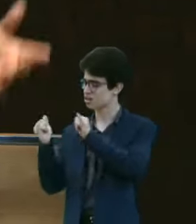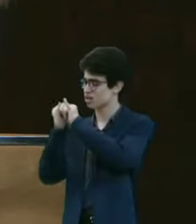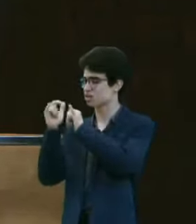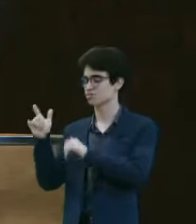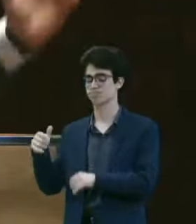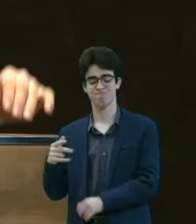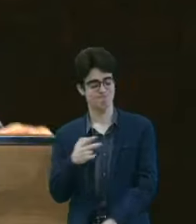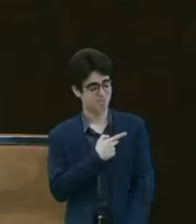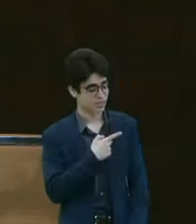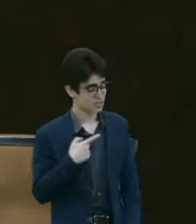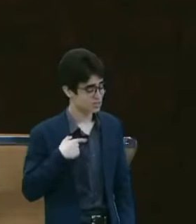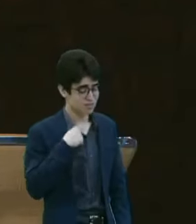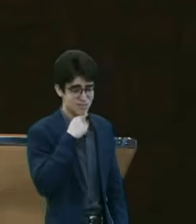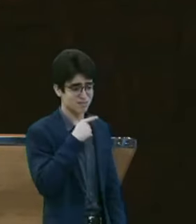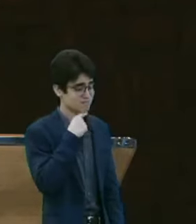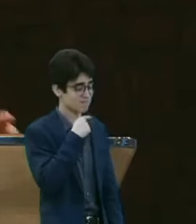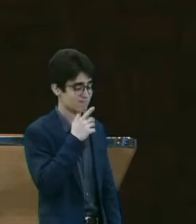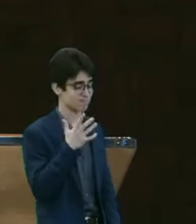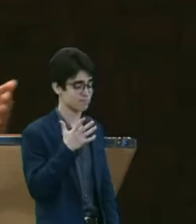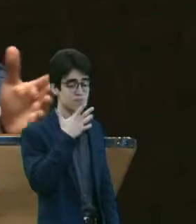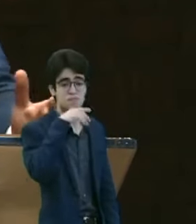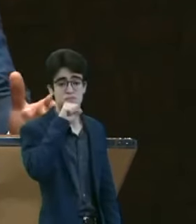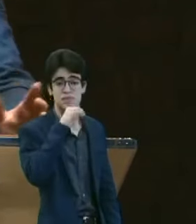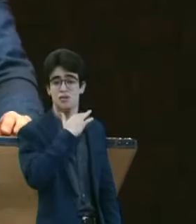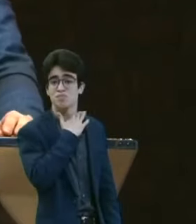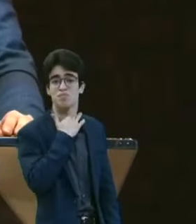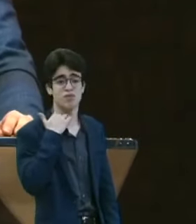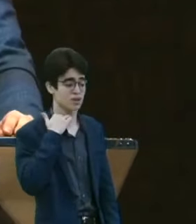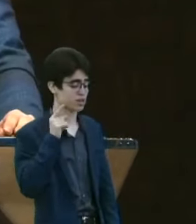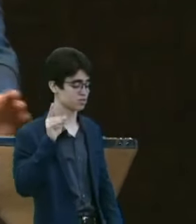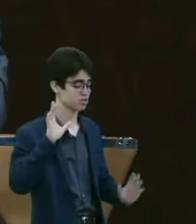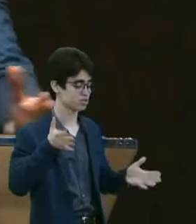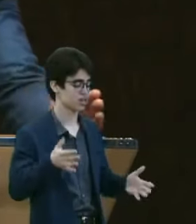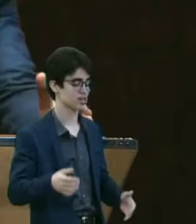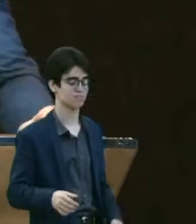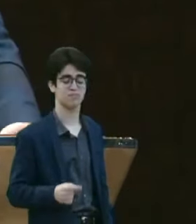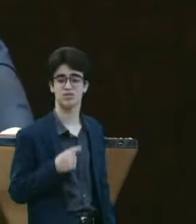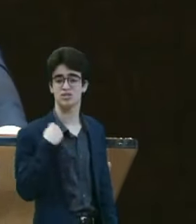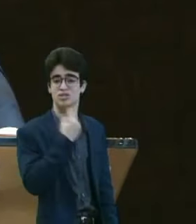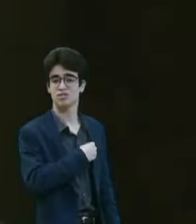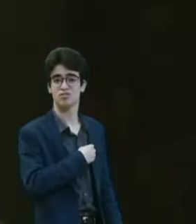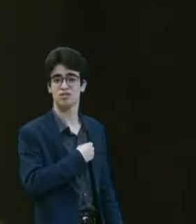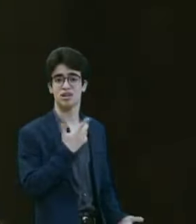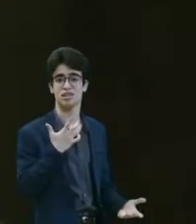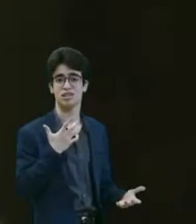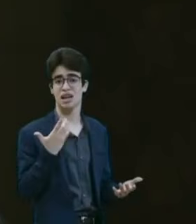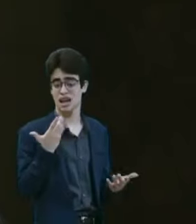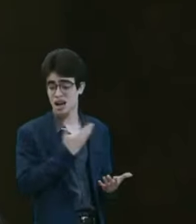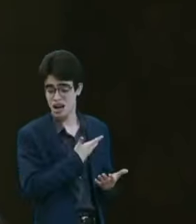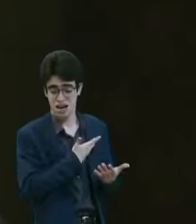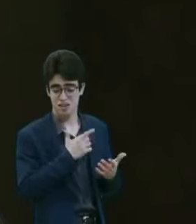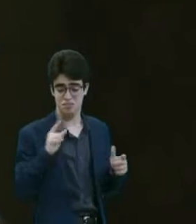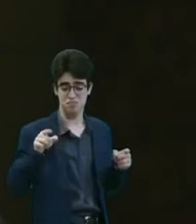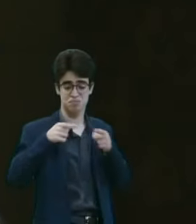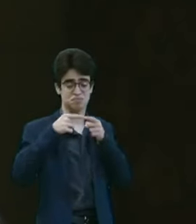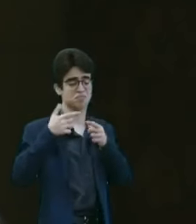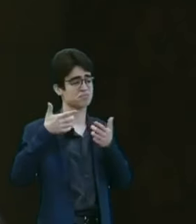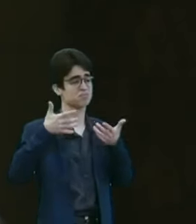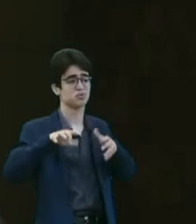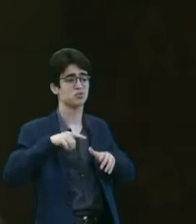ele disse para mim: pastor, não tem mais como. Meu pai já morreu. Nós não fizemos as pazes. Não tem o que